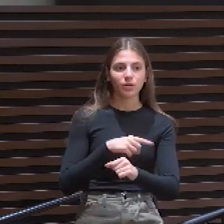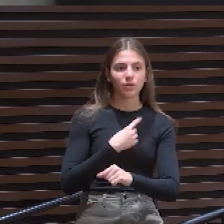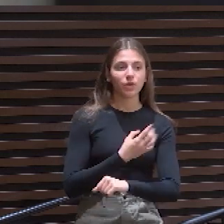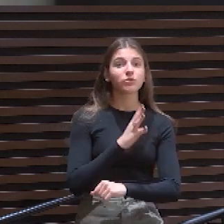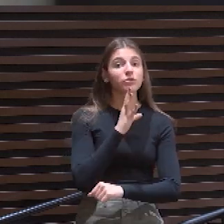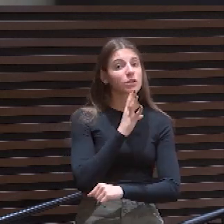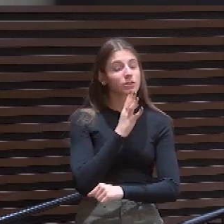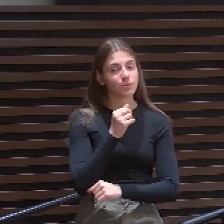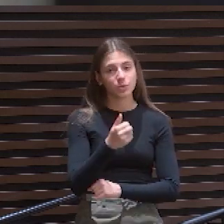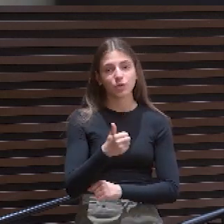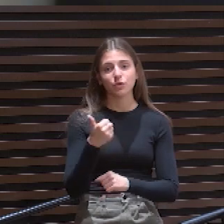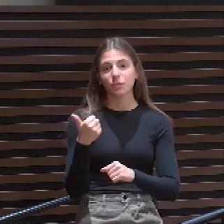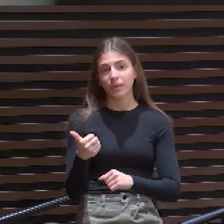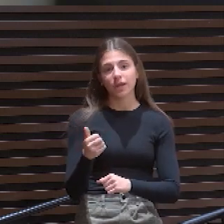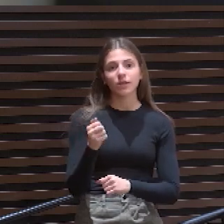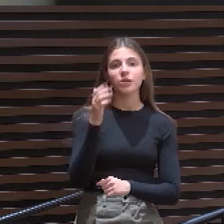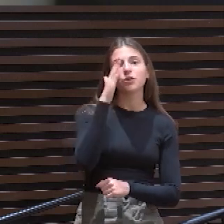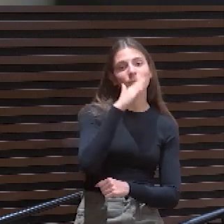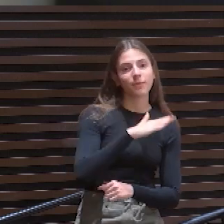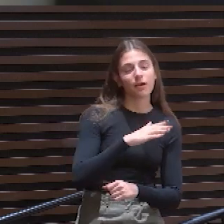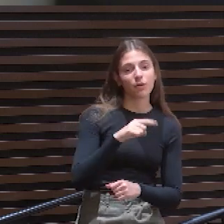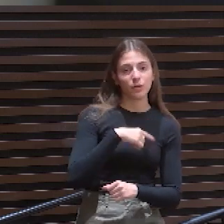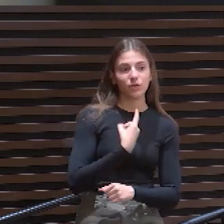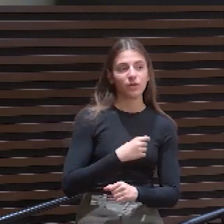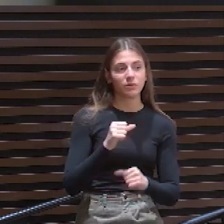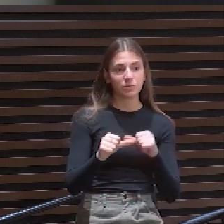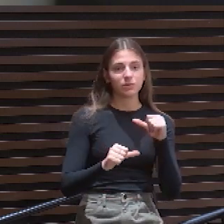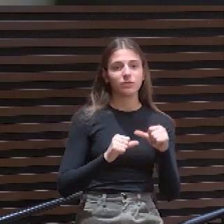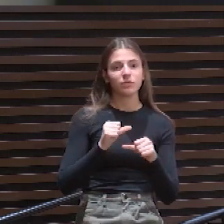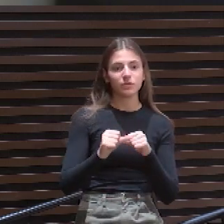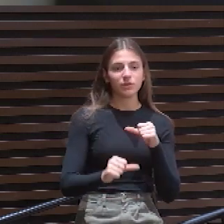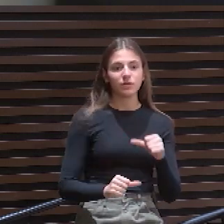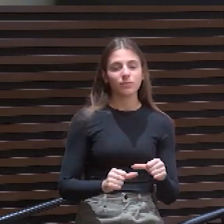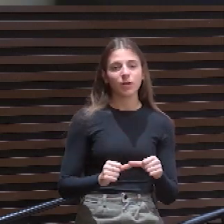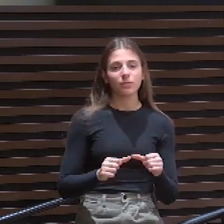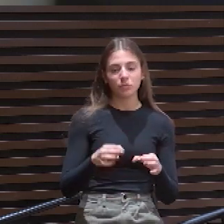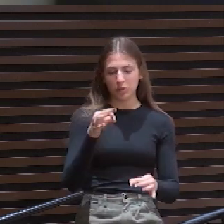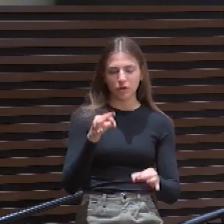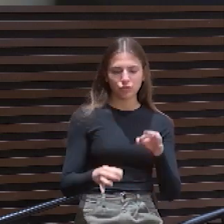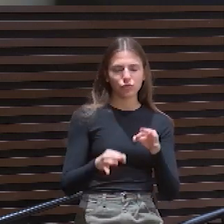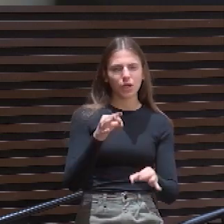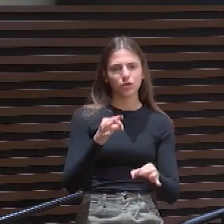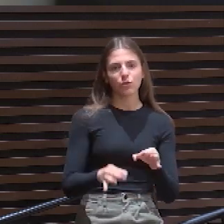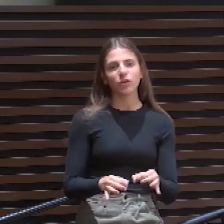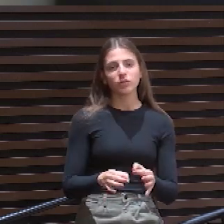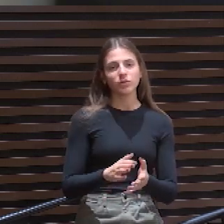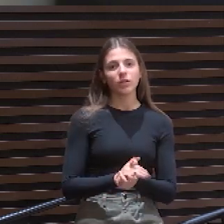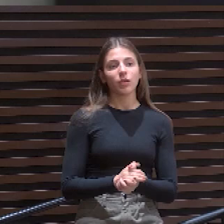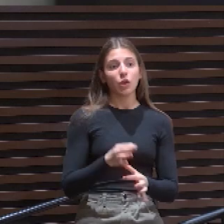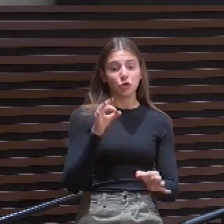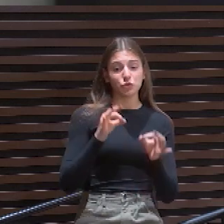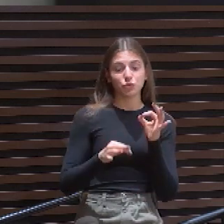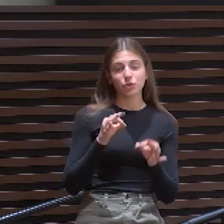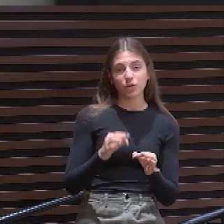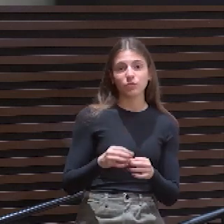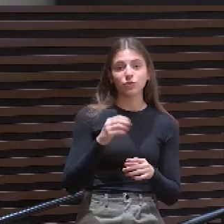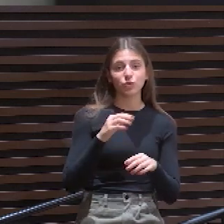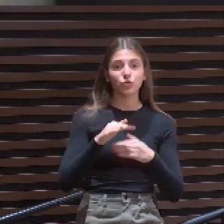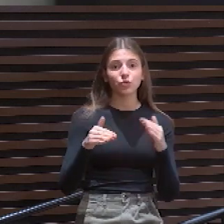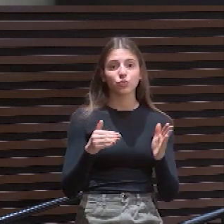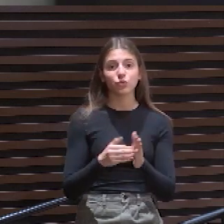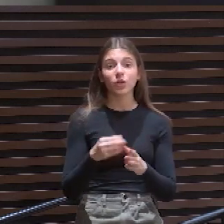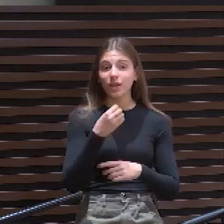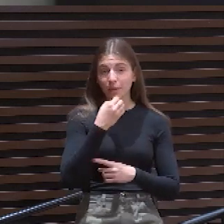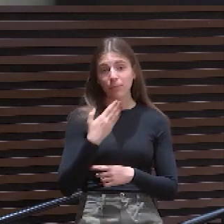mal, tornamo-nos magistrados mirins. Passamos a julgar as virtudes e os defeitos de tudo e de